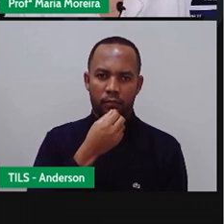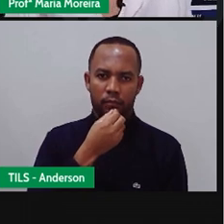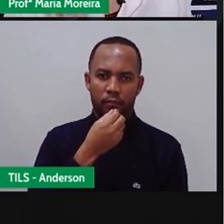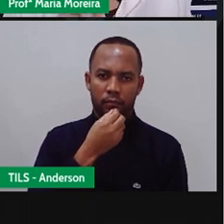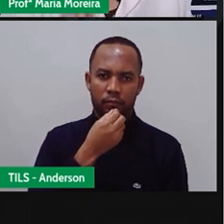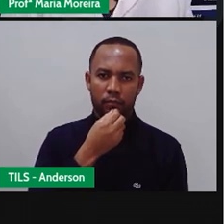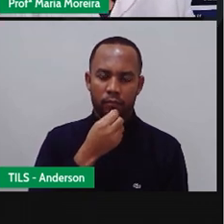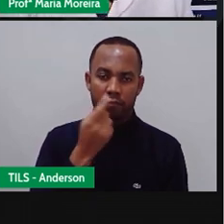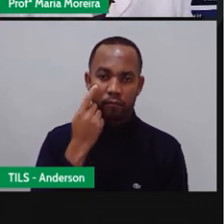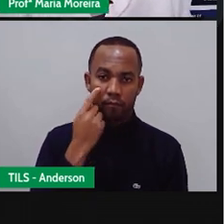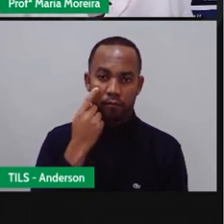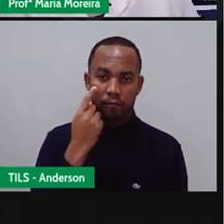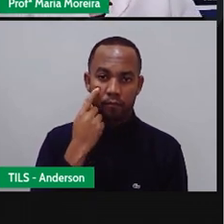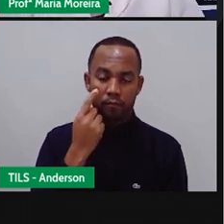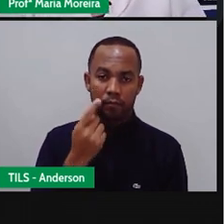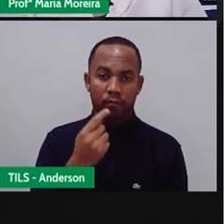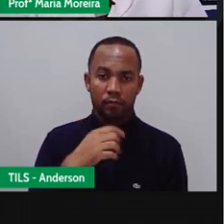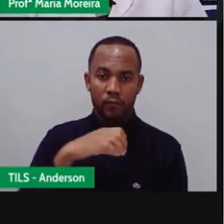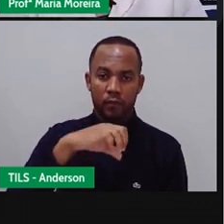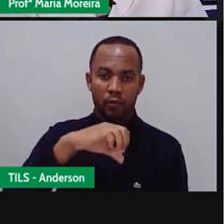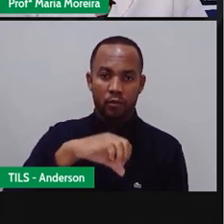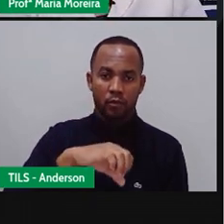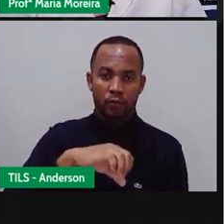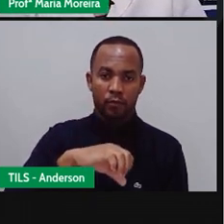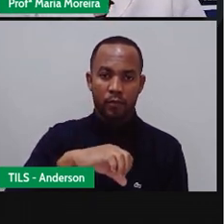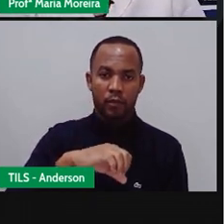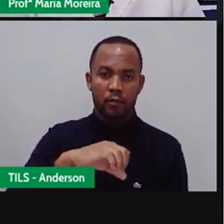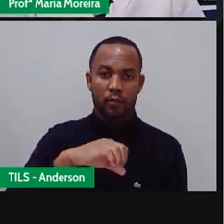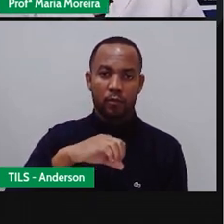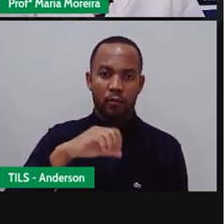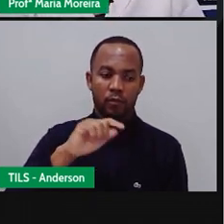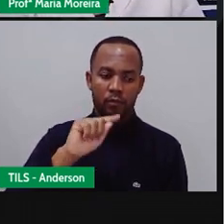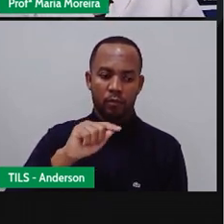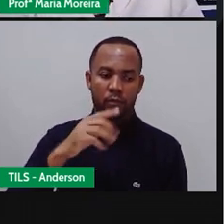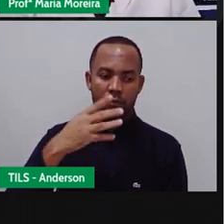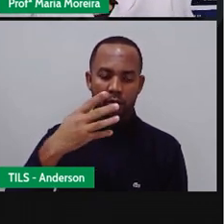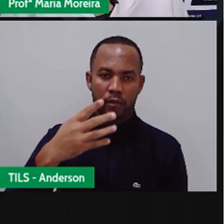bom eu vejo o número né